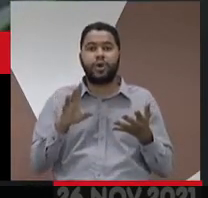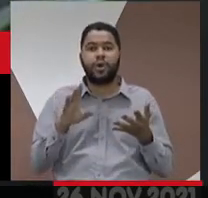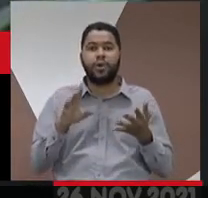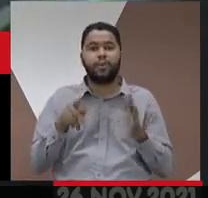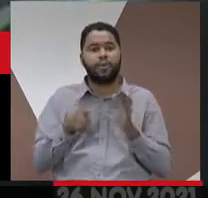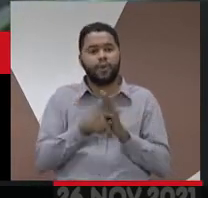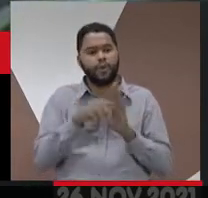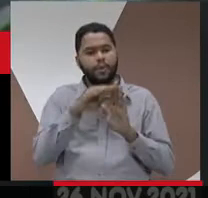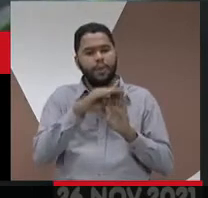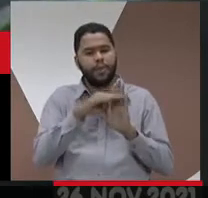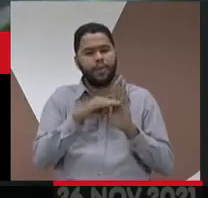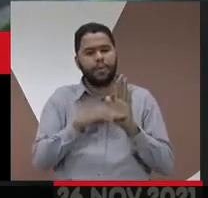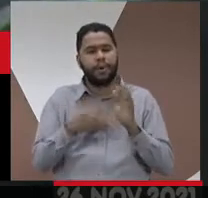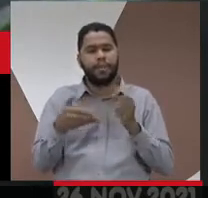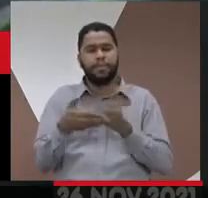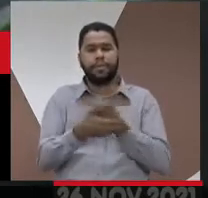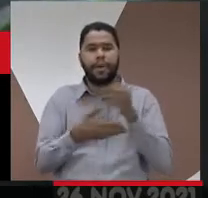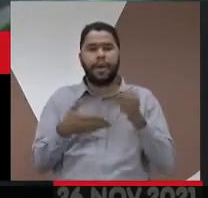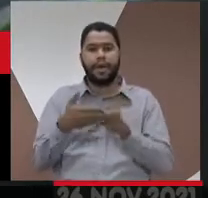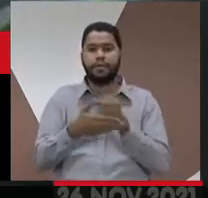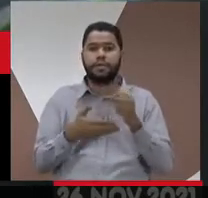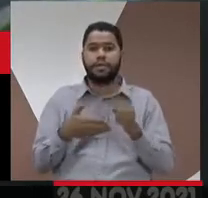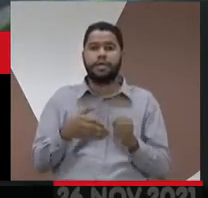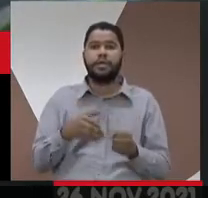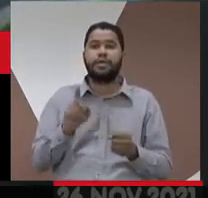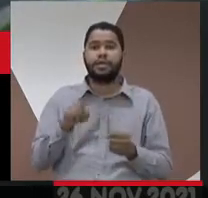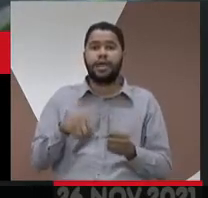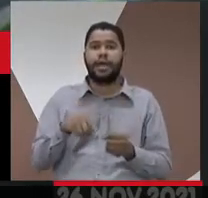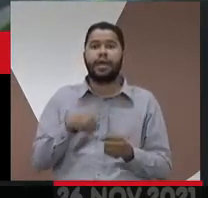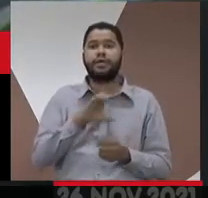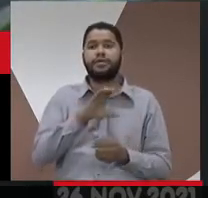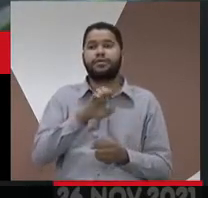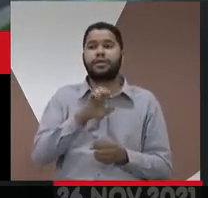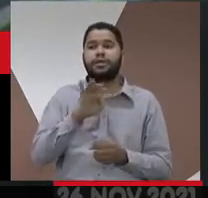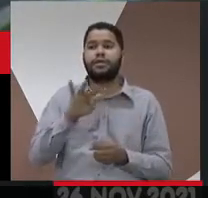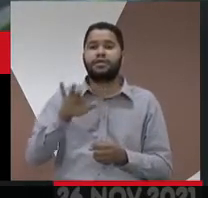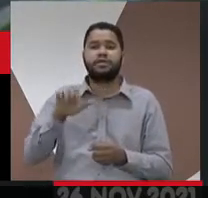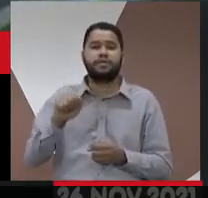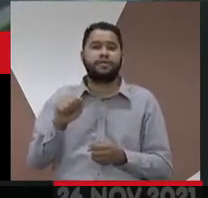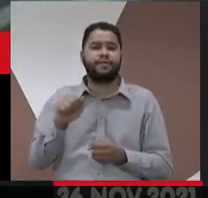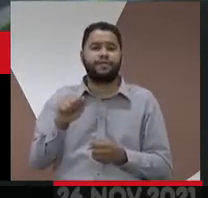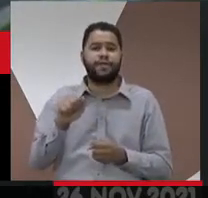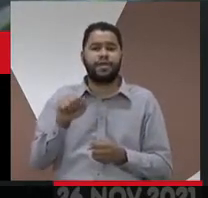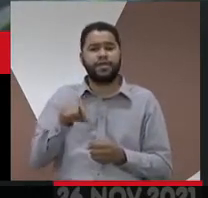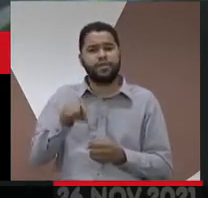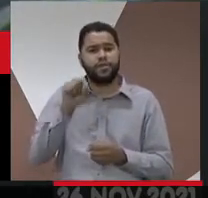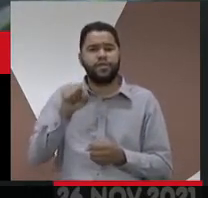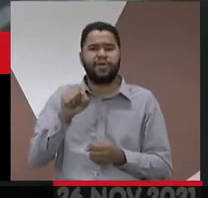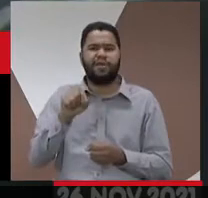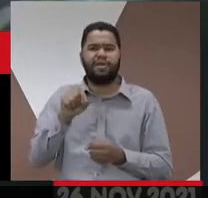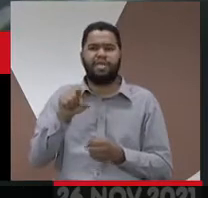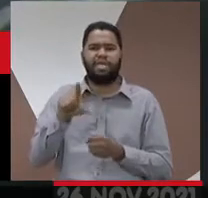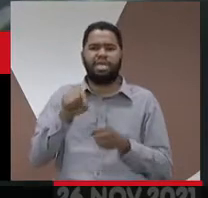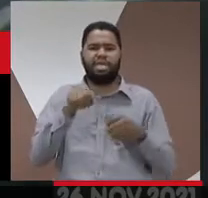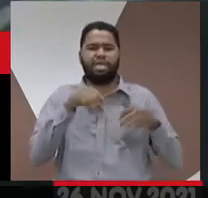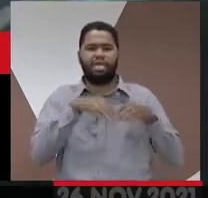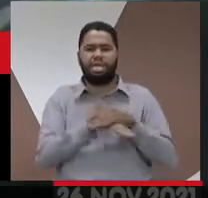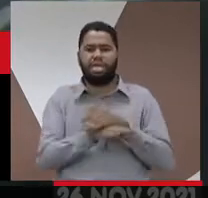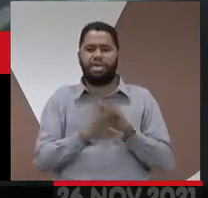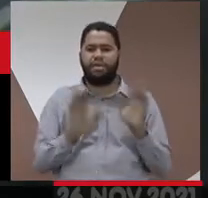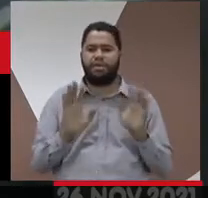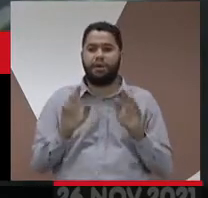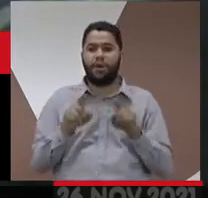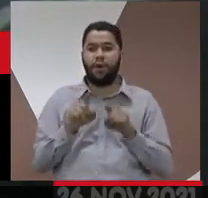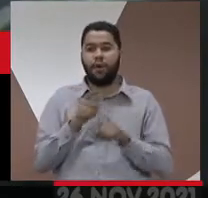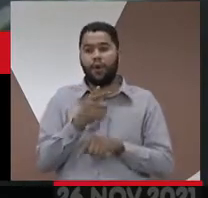básicos que a CEINFRA adota. Esse aí não podemos esconder debaixo da gaveta.